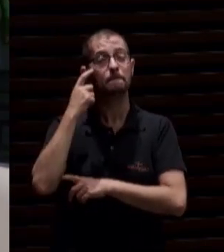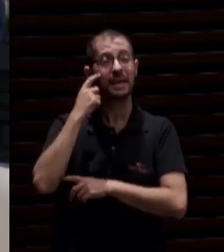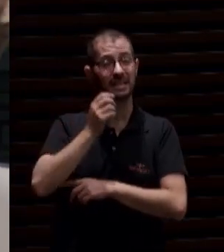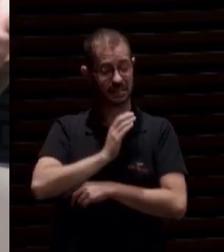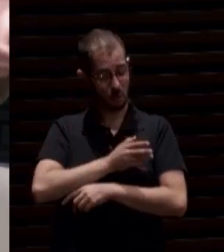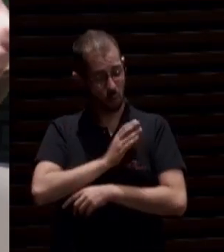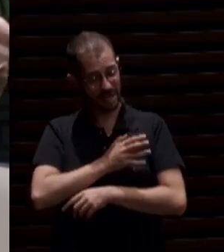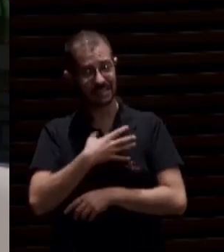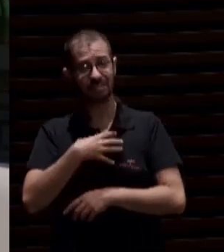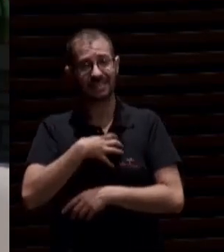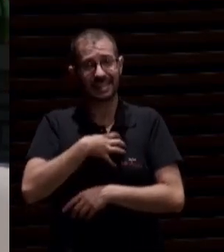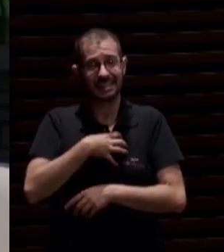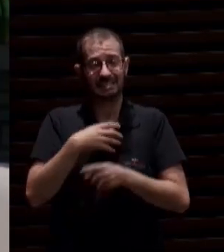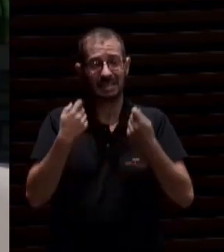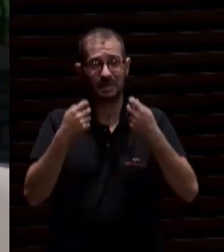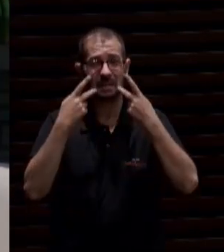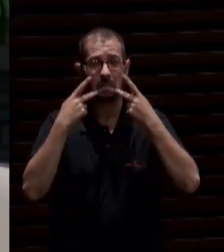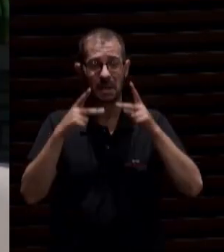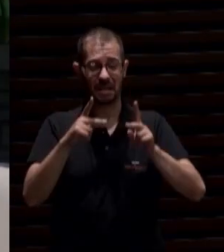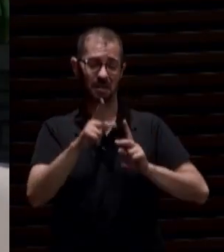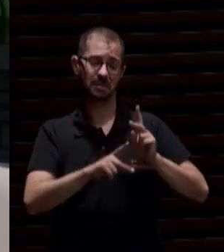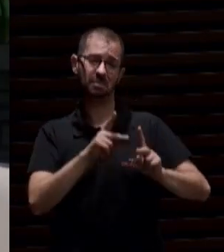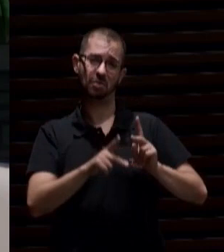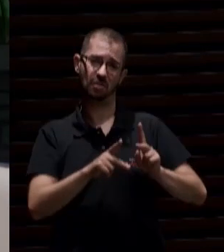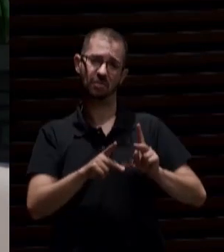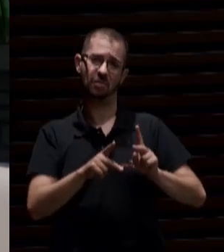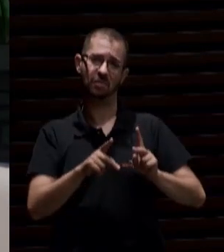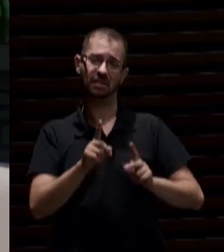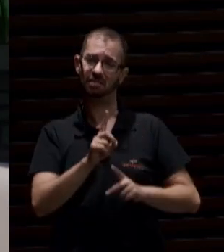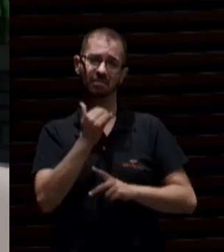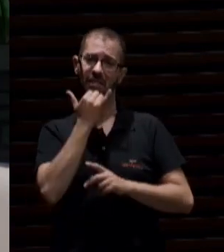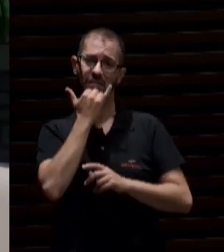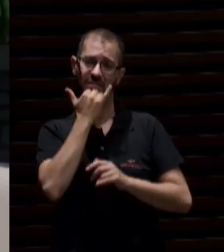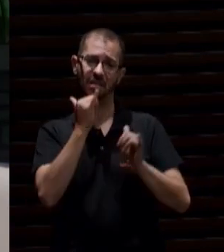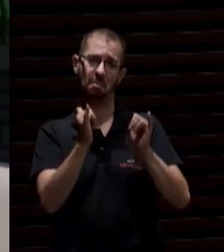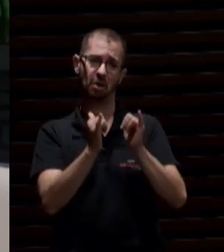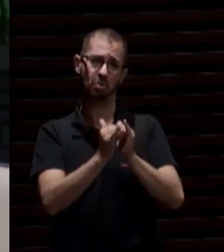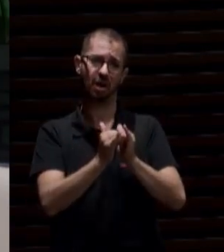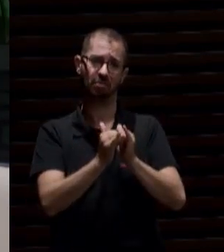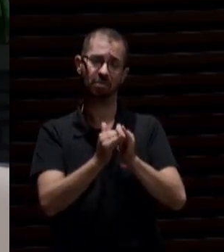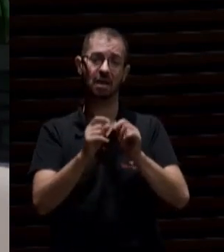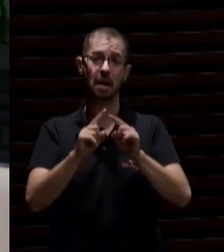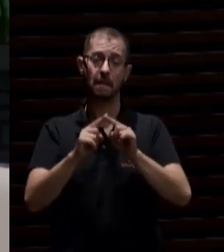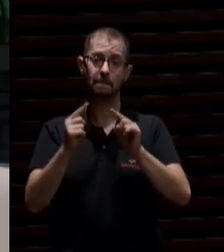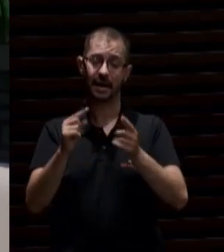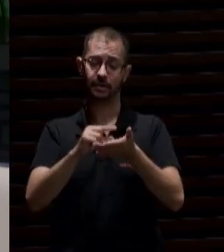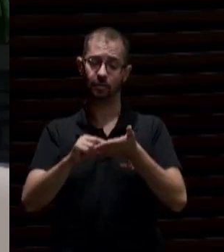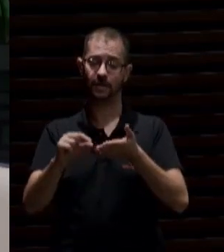pregar para esse povo e possivelmente eles serem perdoados. Porém, o verso